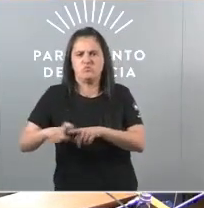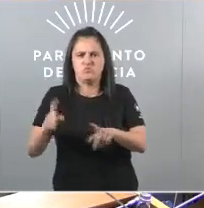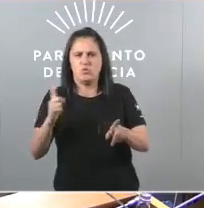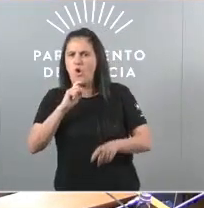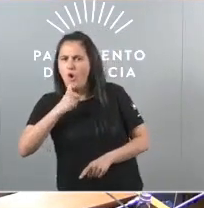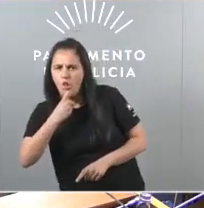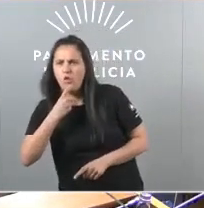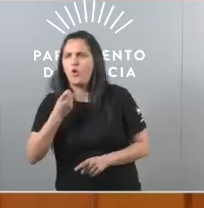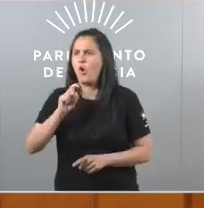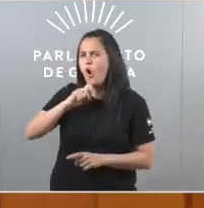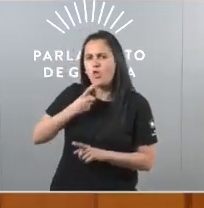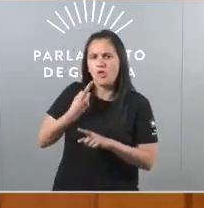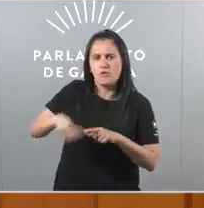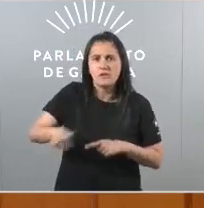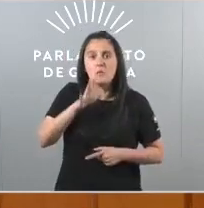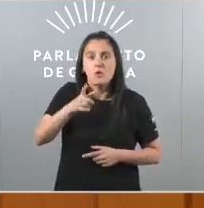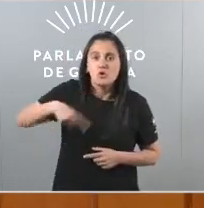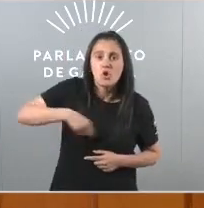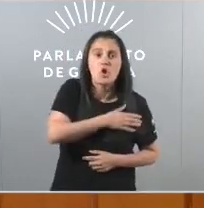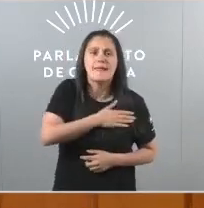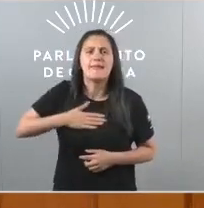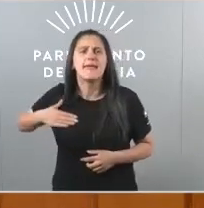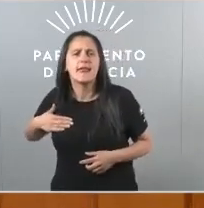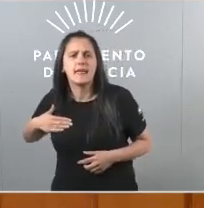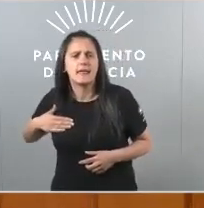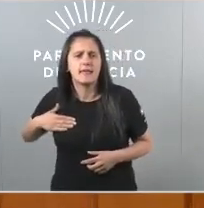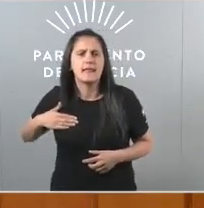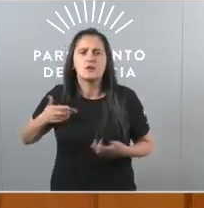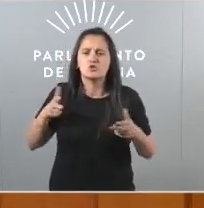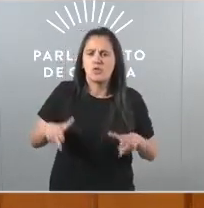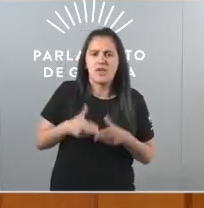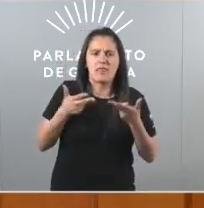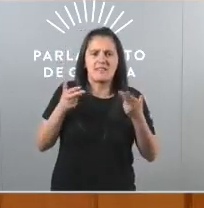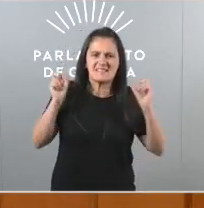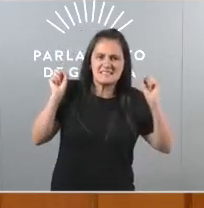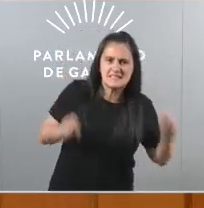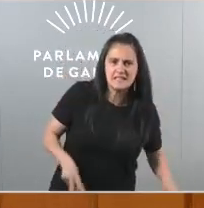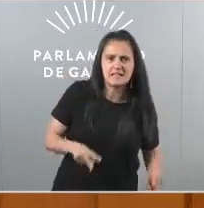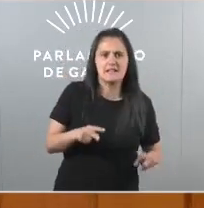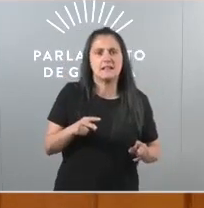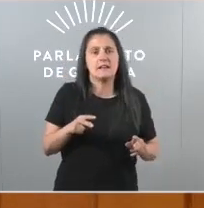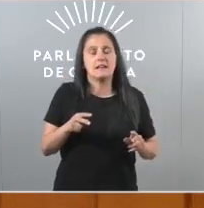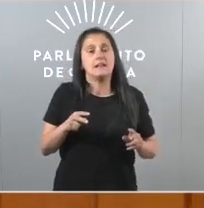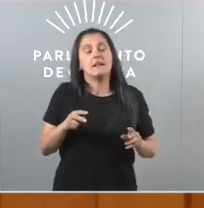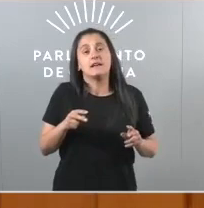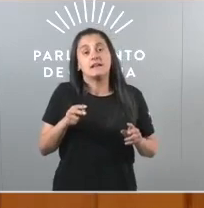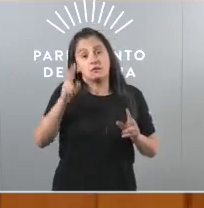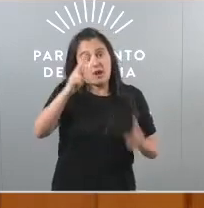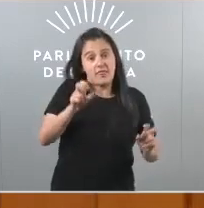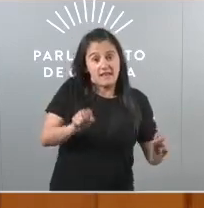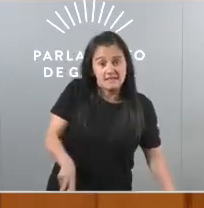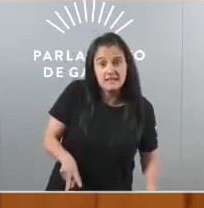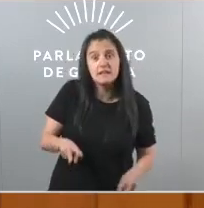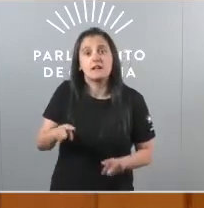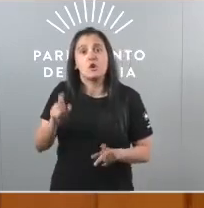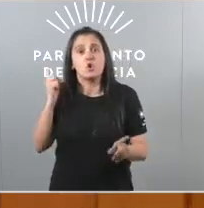odio o diferente porque queremos unha sociedade libre de intolerancia racismo e xenofobia queremos